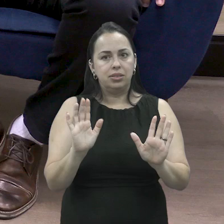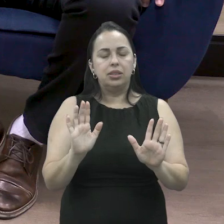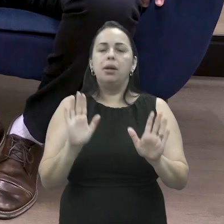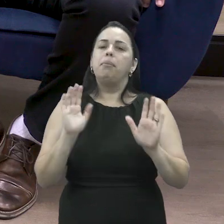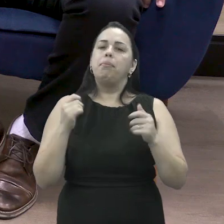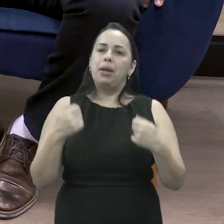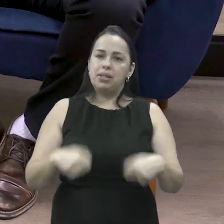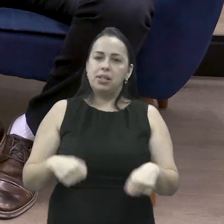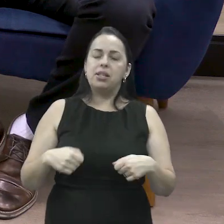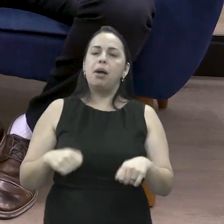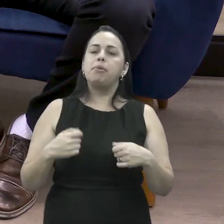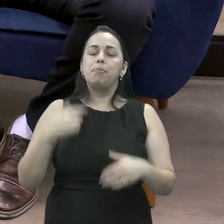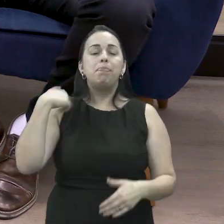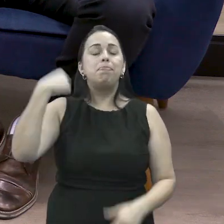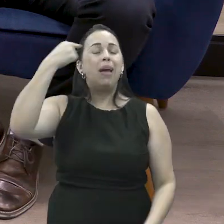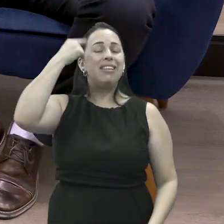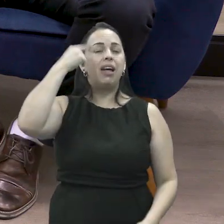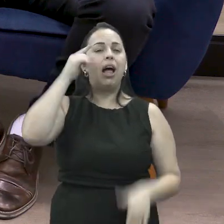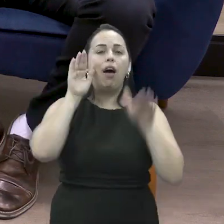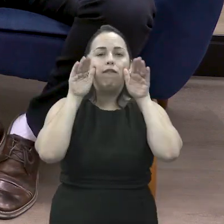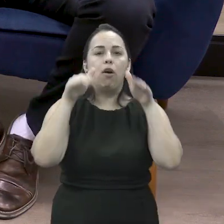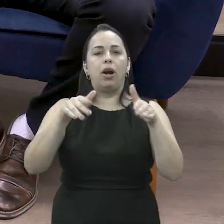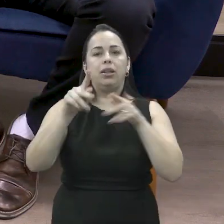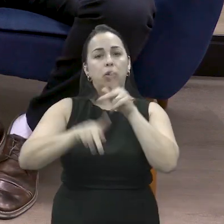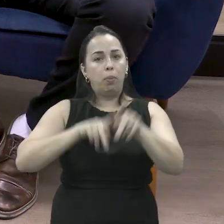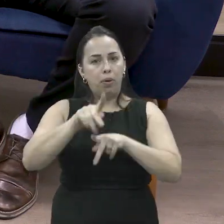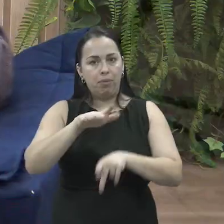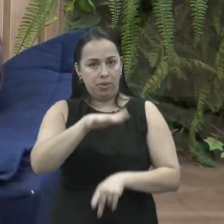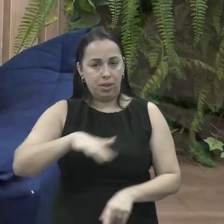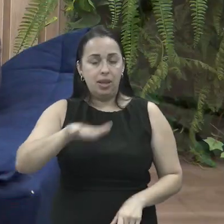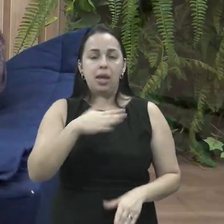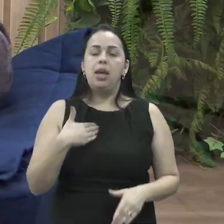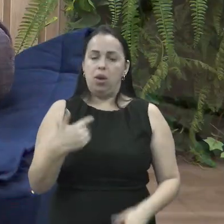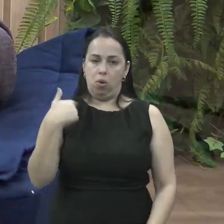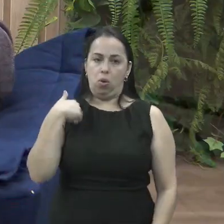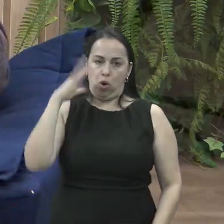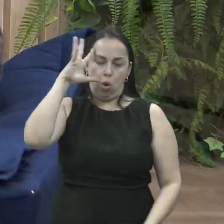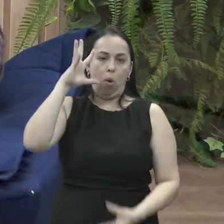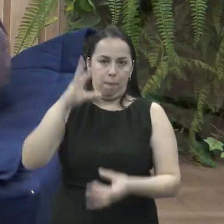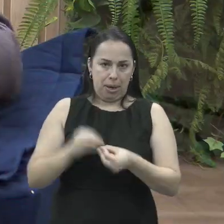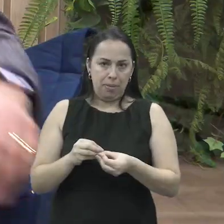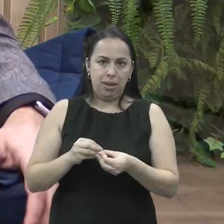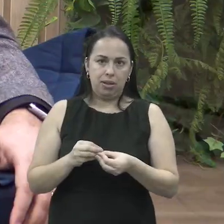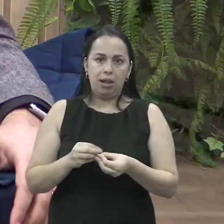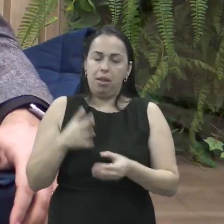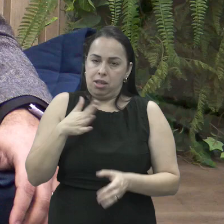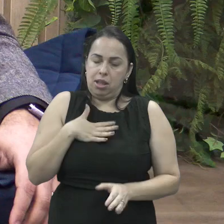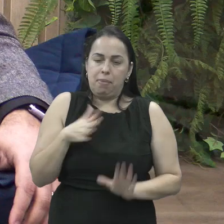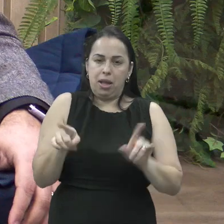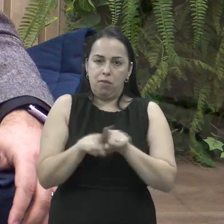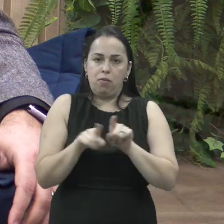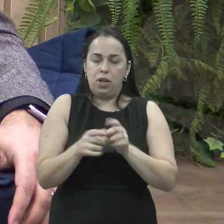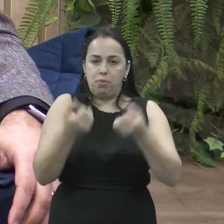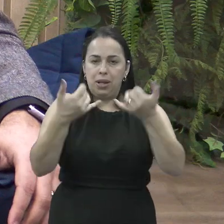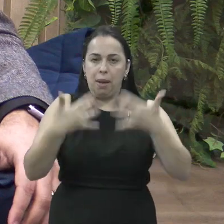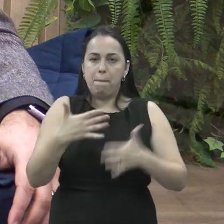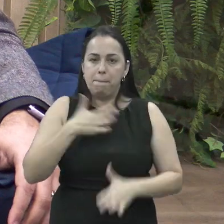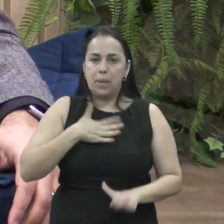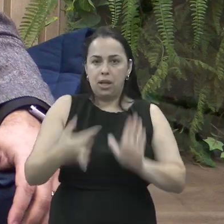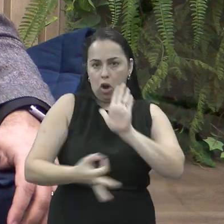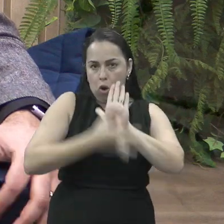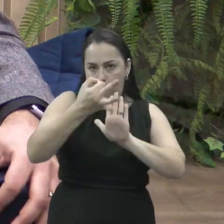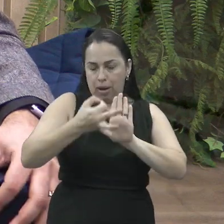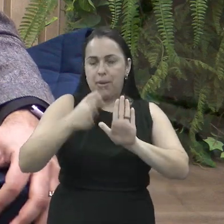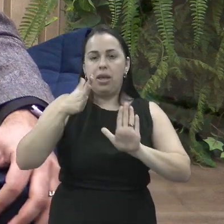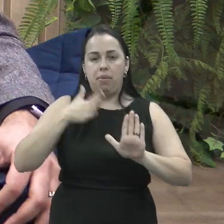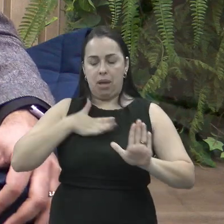não pode ser o nosso posicionamento enquanto legisladores. Então eu entendo que agora no começo do mandato, e aí vou te falar então do meu posicionamento, embora eu